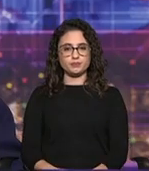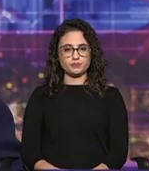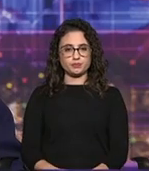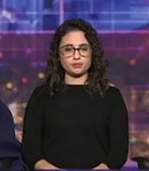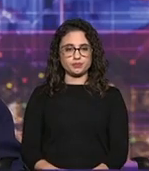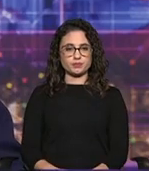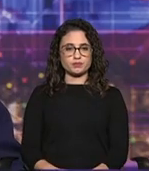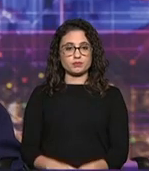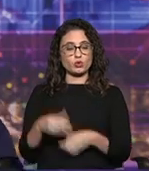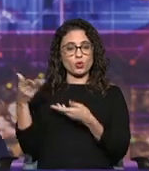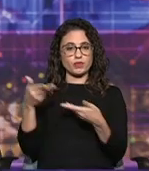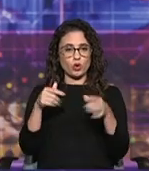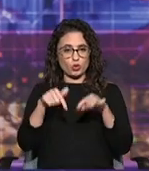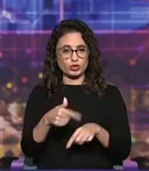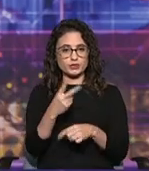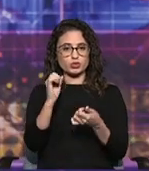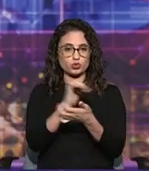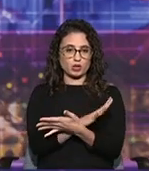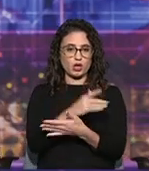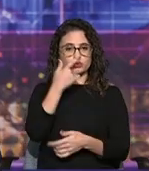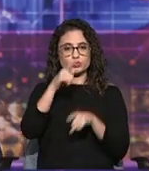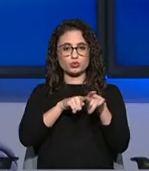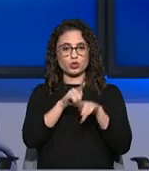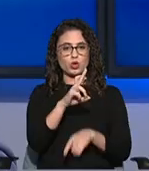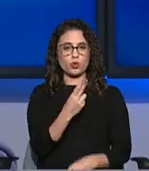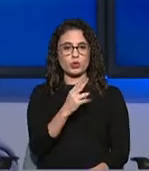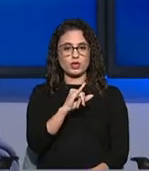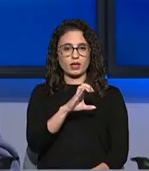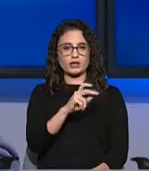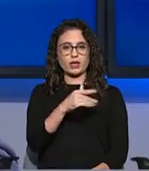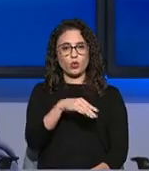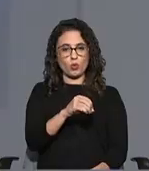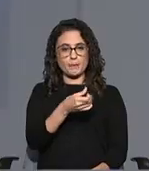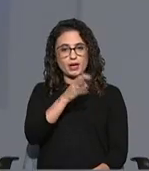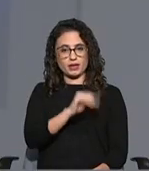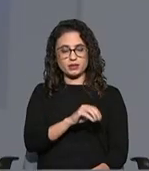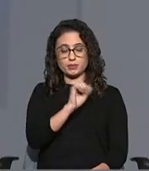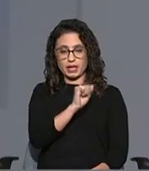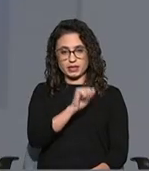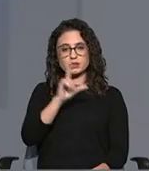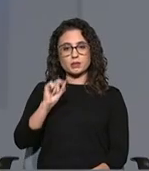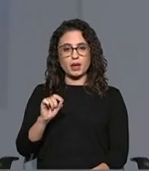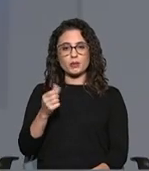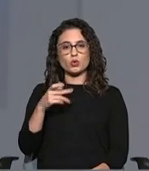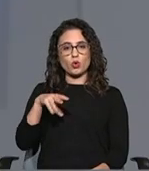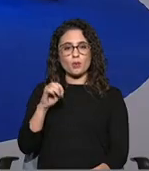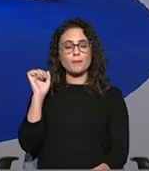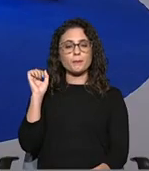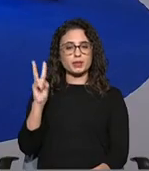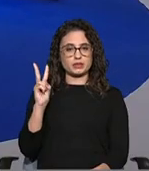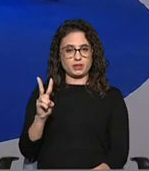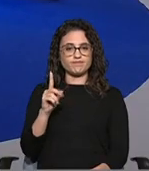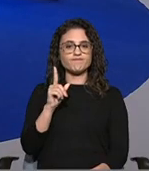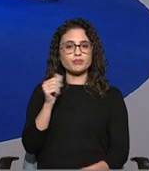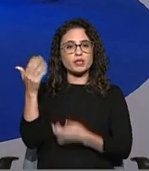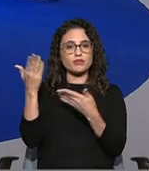são nossos convidados no telejornal dos deputados Rui queito do PS e Bruno melim do PSD bem-vindos Rui esta foi a decisão mais